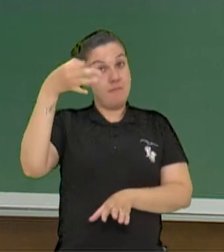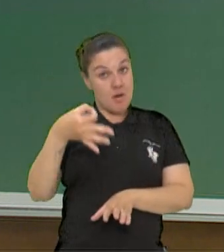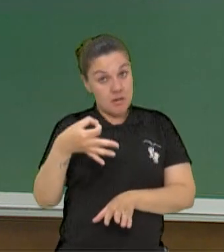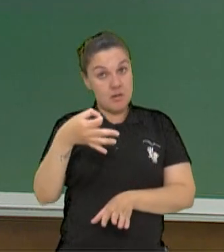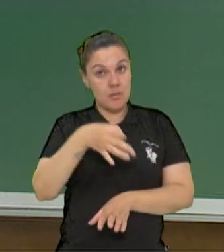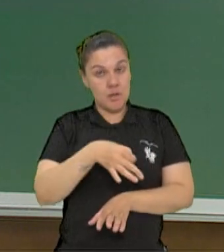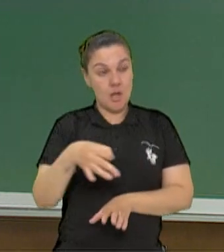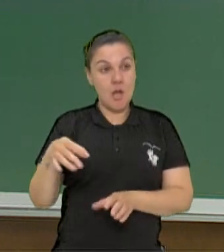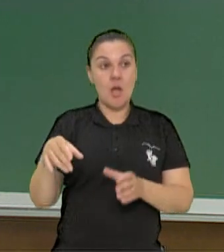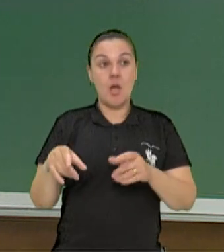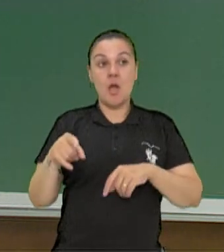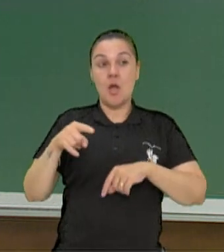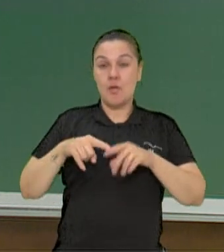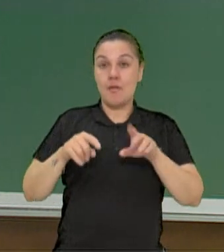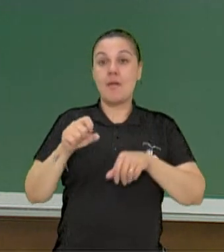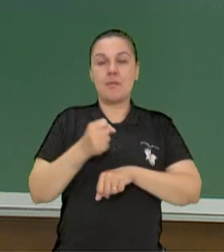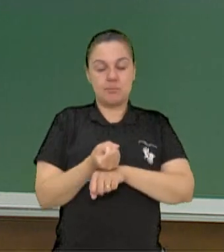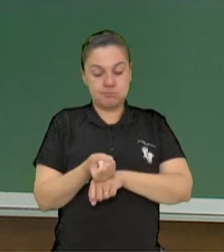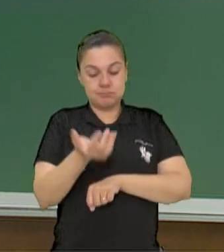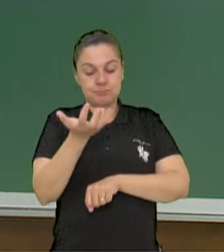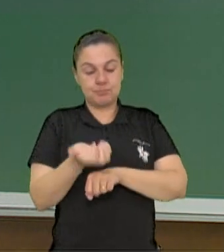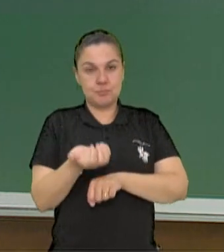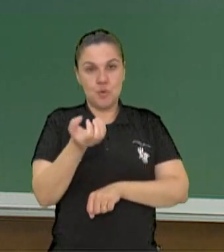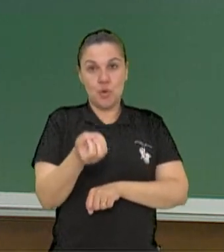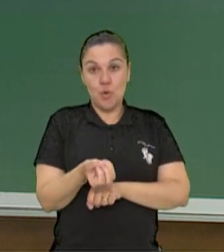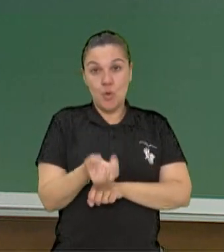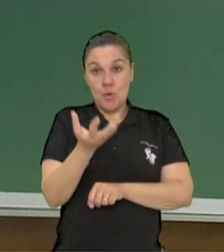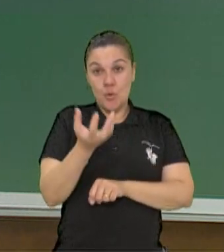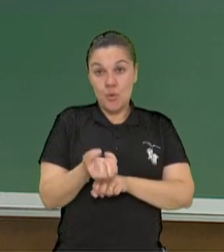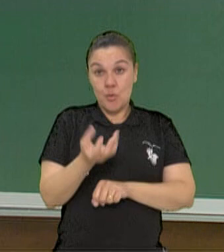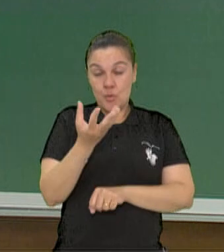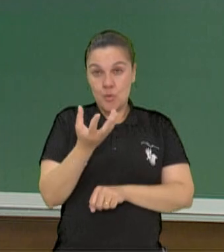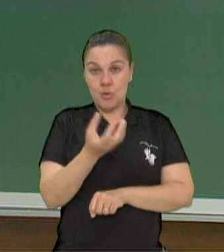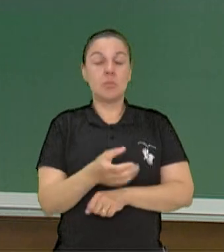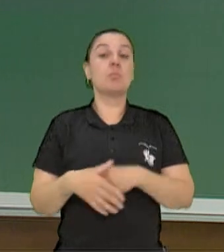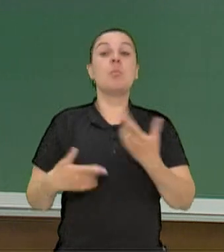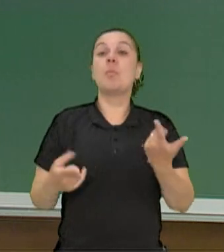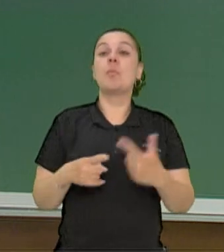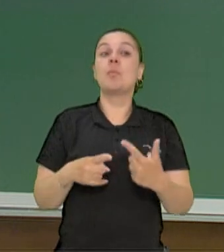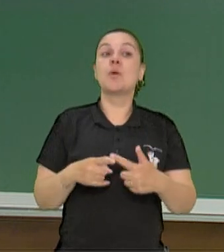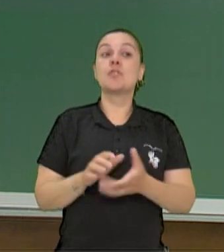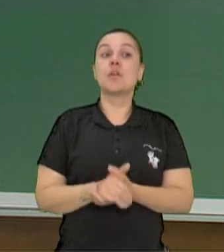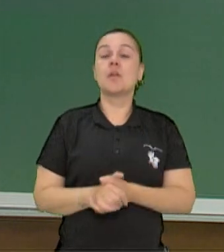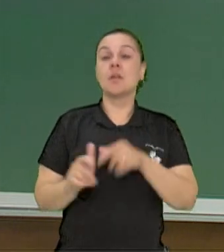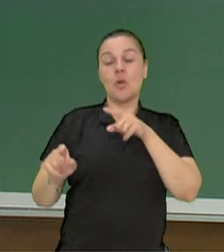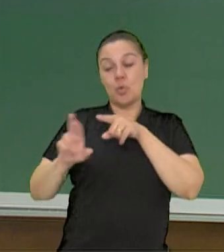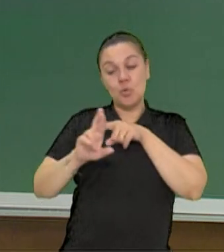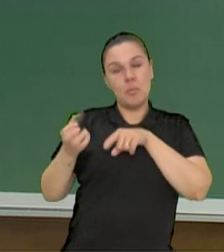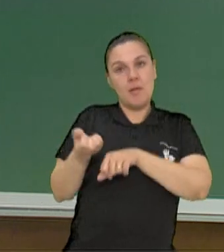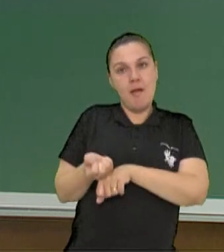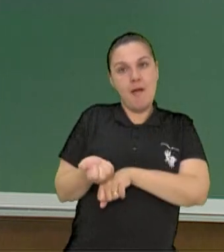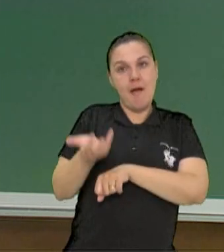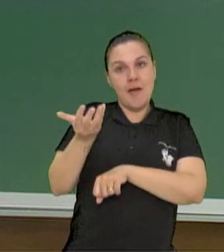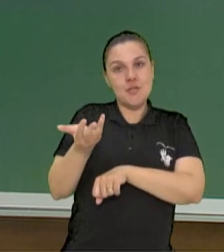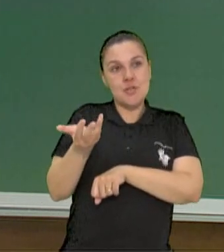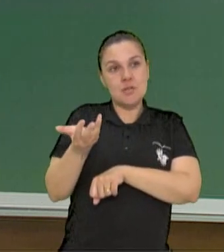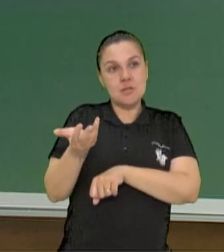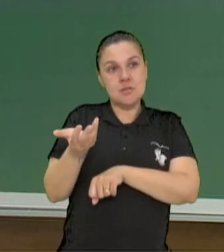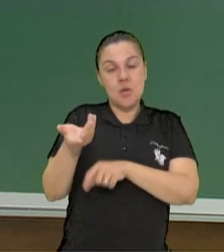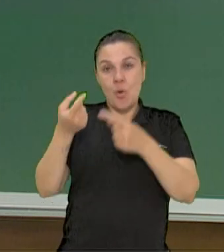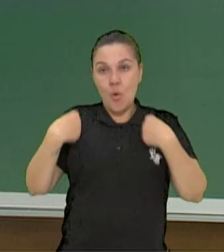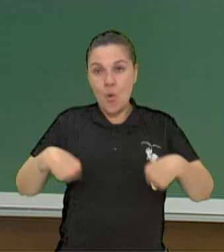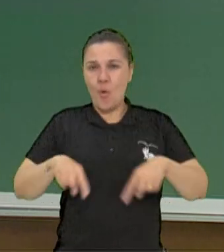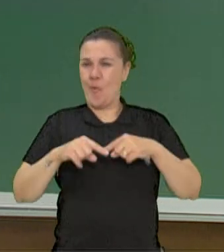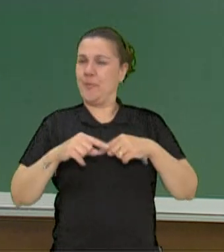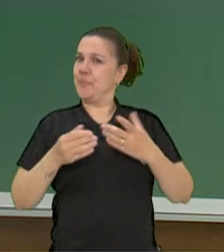alta temperatura, ele começa a emitir luz, começa a emitir uma radiação. E esse nome, radiação do corpo negro, porque os caras pensaram